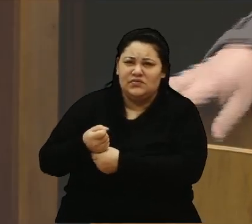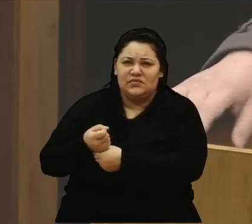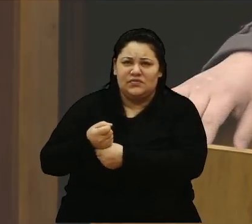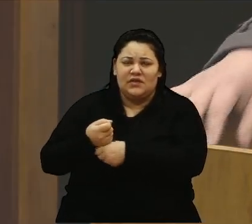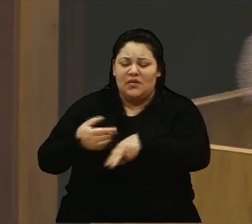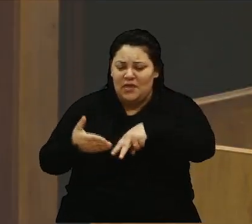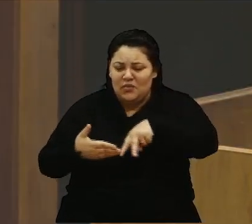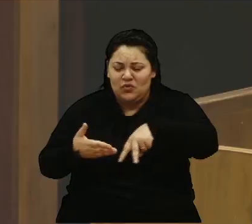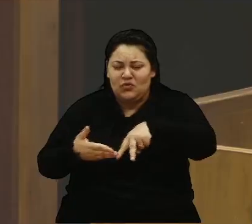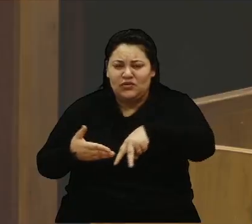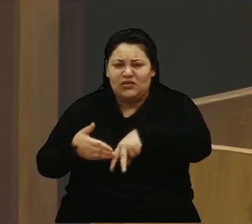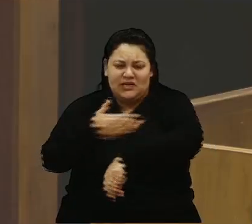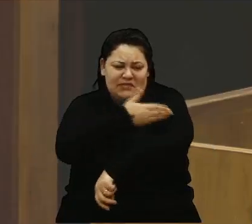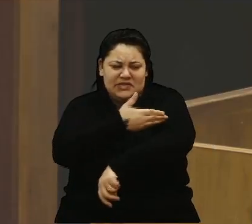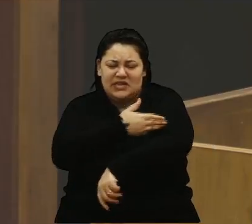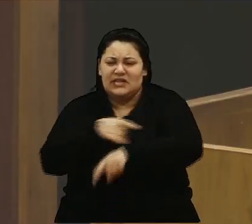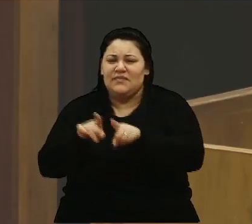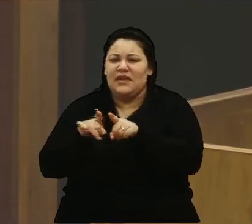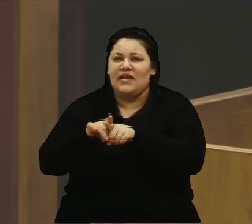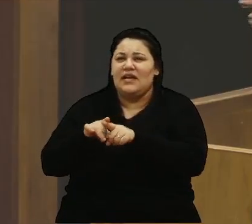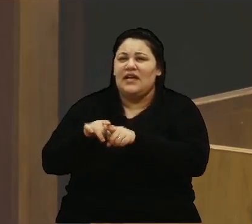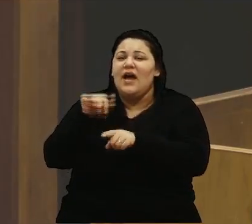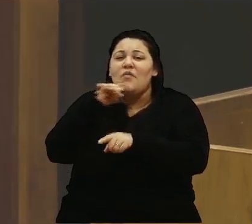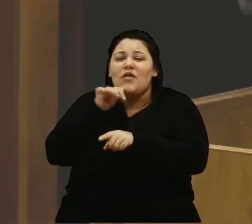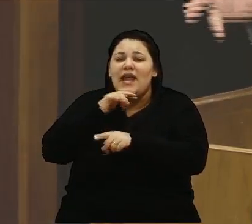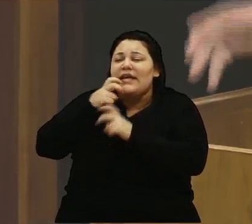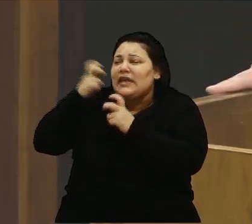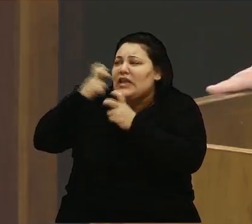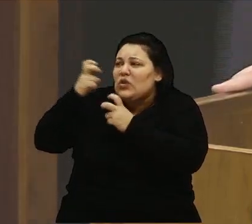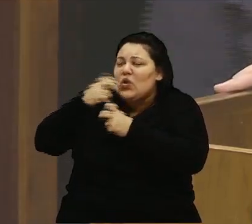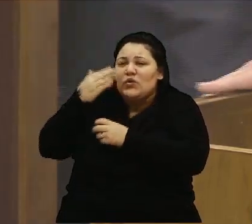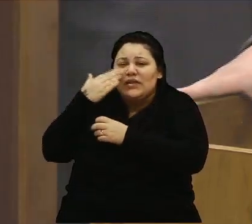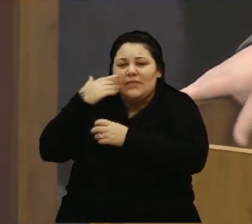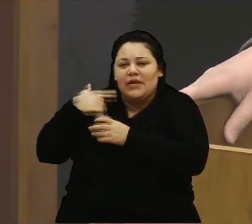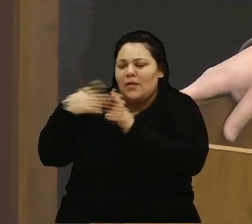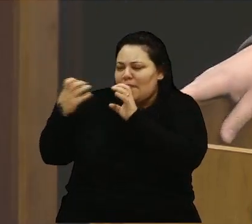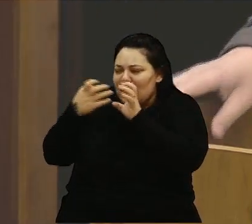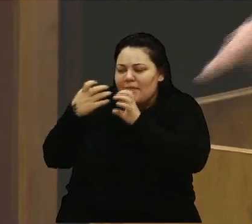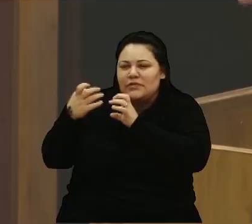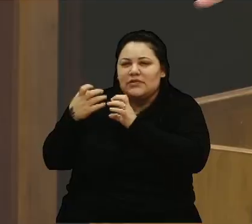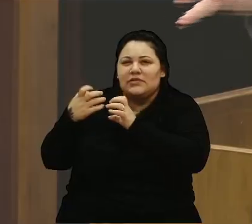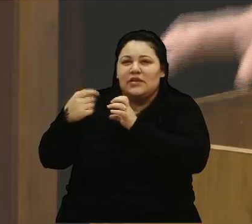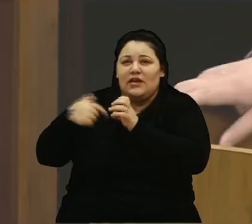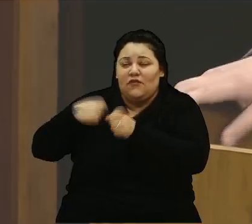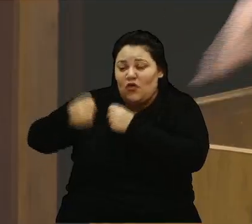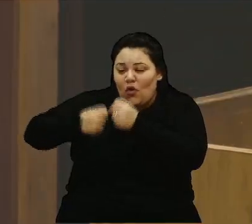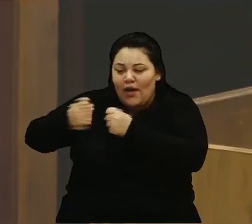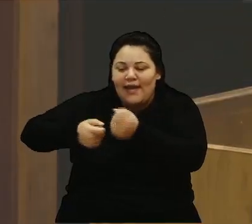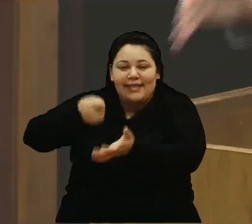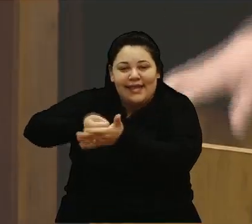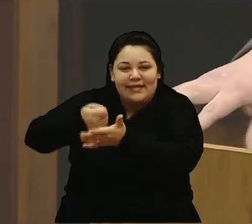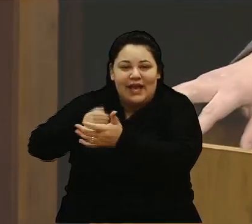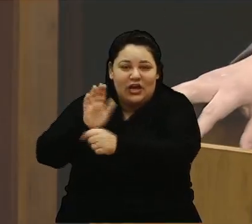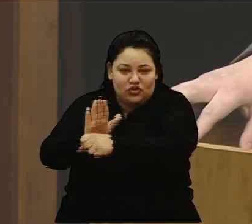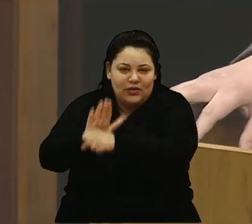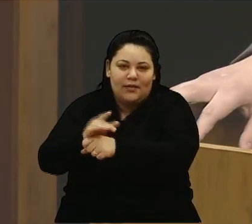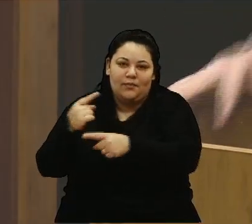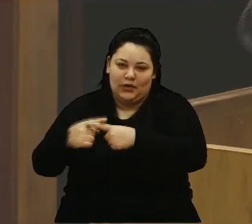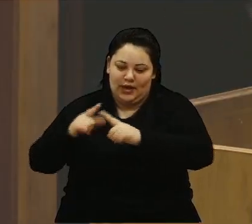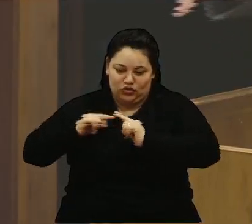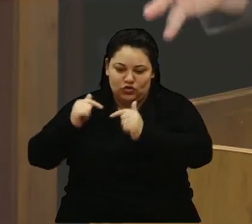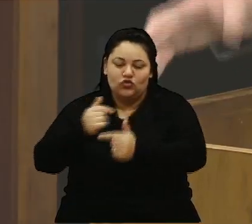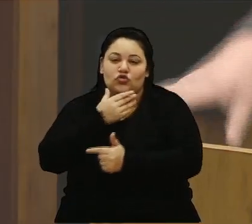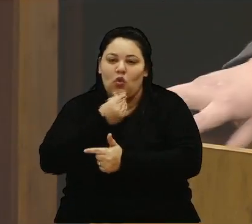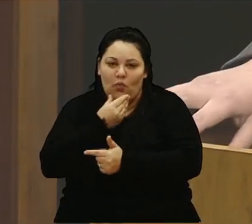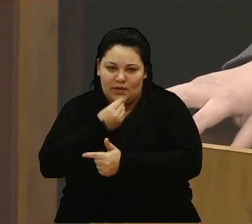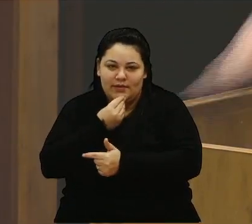chinelo. Ela ali na parada, constrangido, começou a gritar. E eu pensei que era uma briga de casal. Quando eu fui correr para tentar intervir, porque é o ímpeto do homem. O